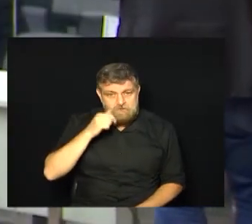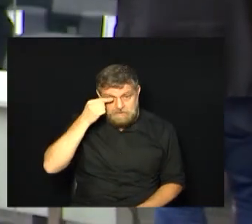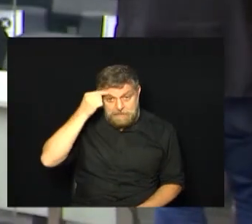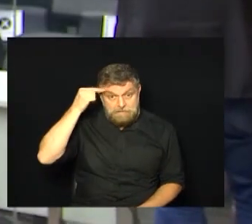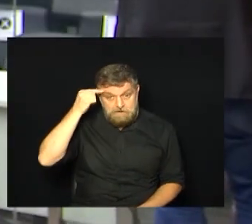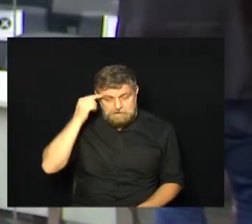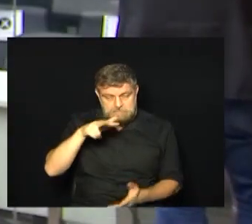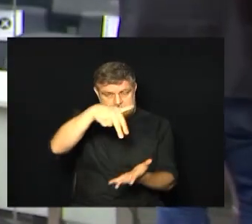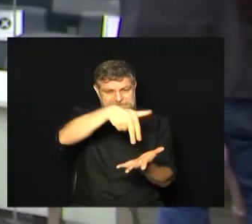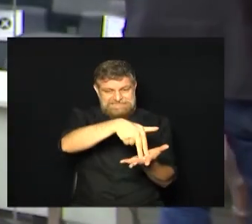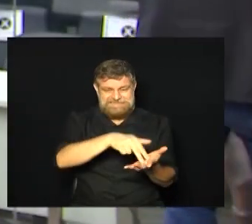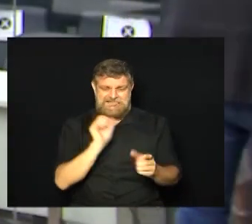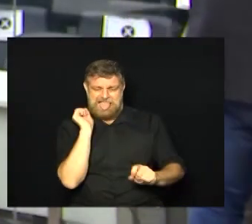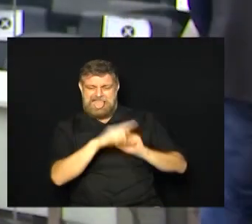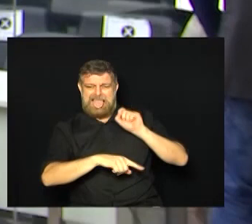Miguel,